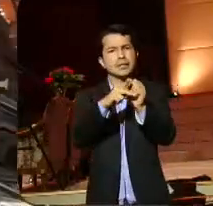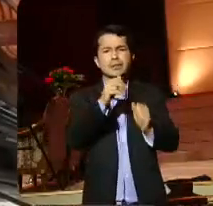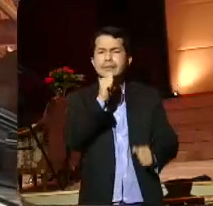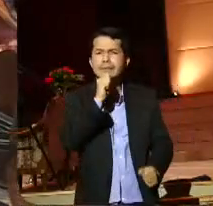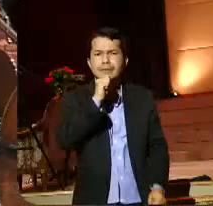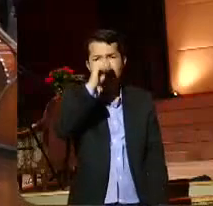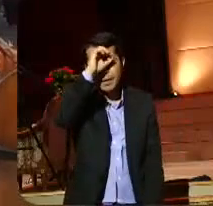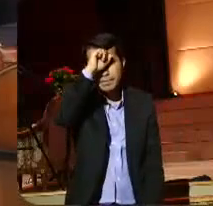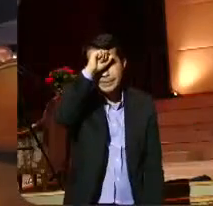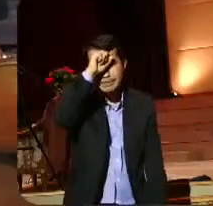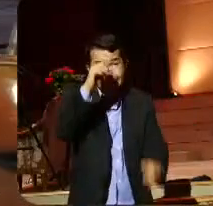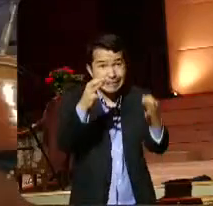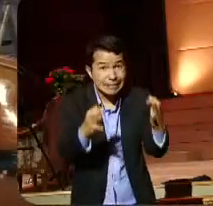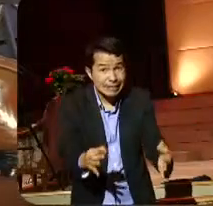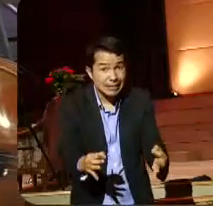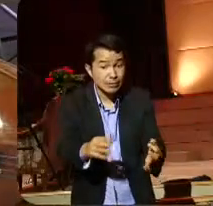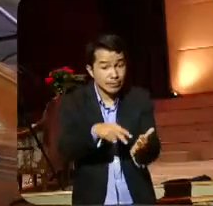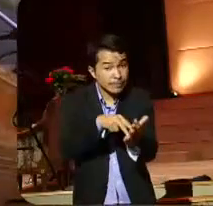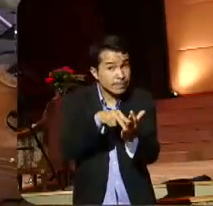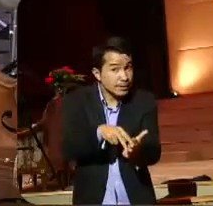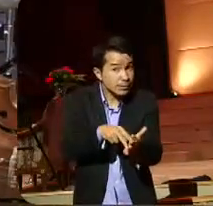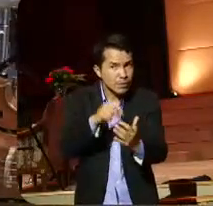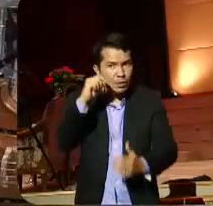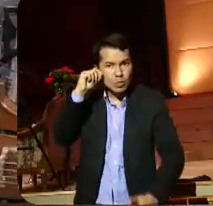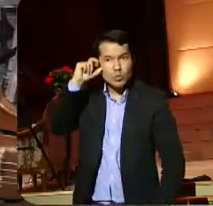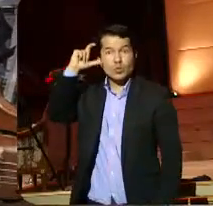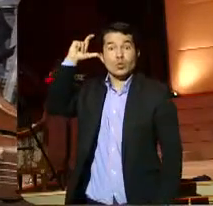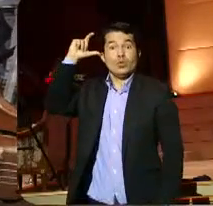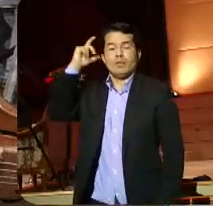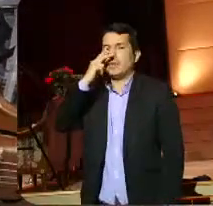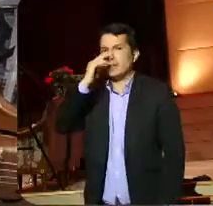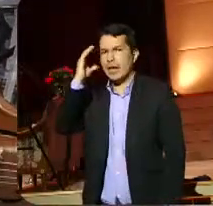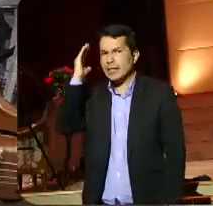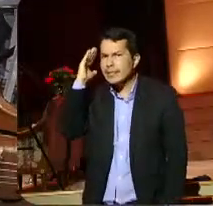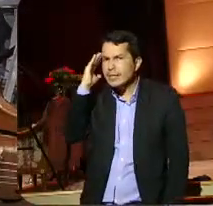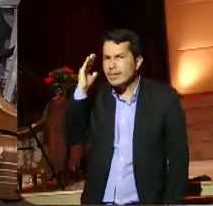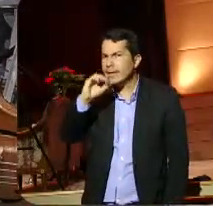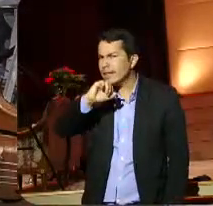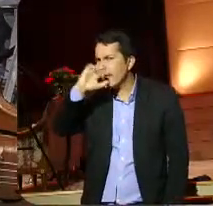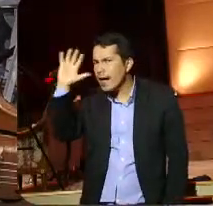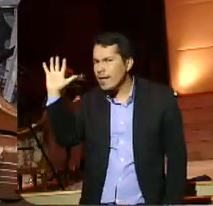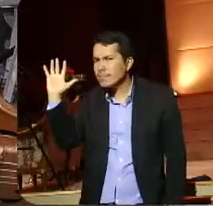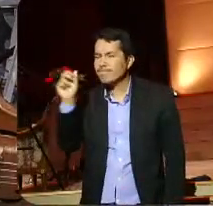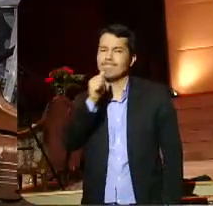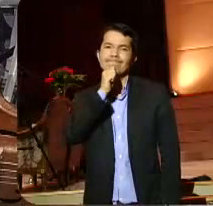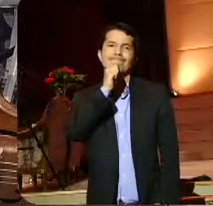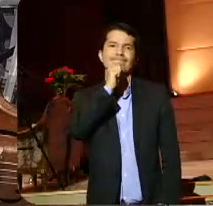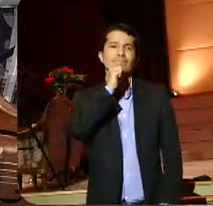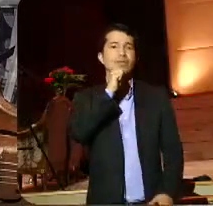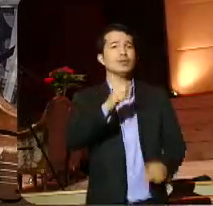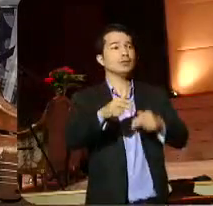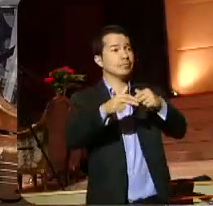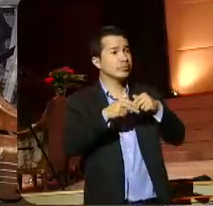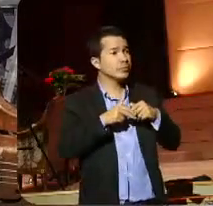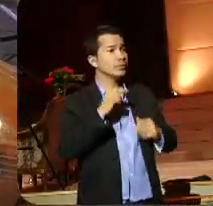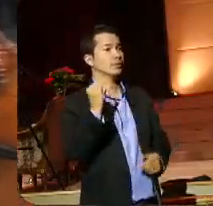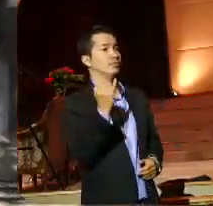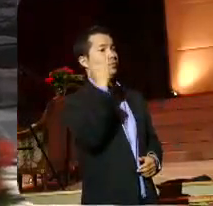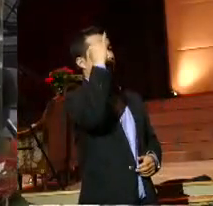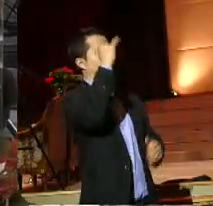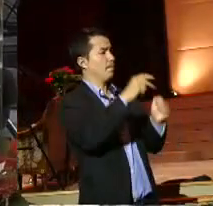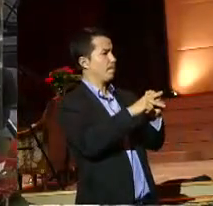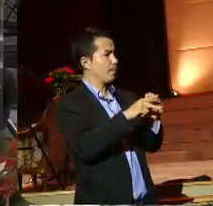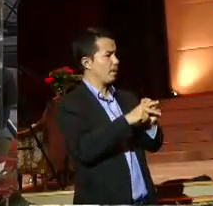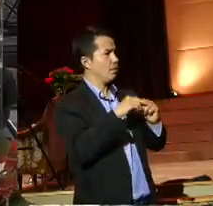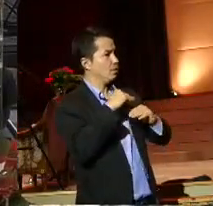tinha discernido, mas aquele momento foi um momento de arrependimento. Tanto é assim que quando